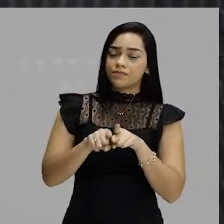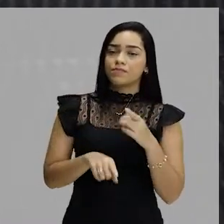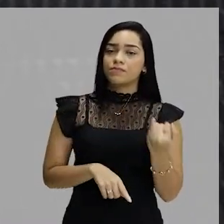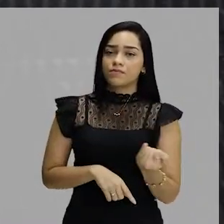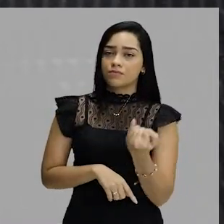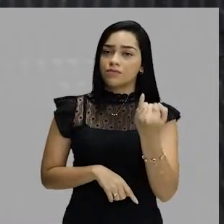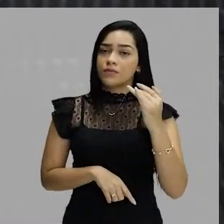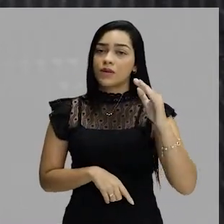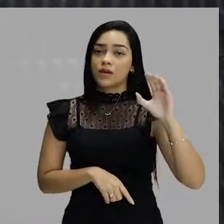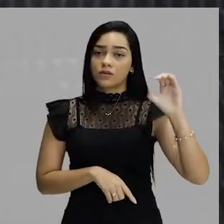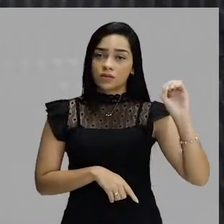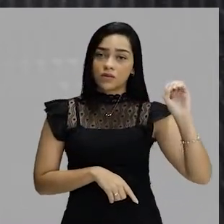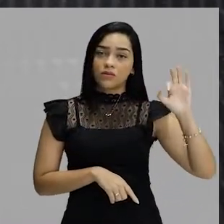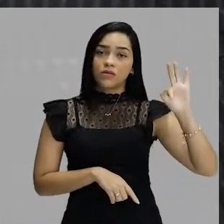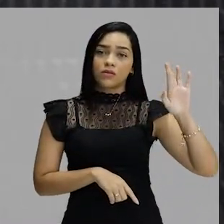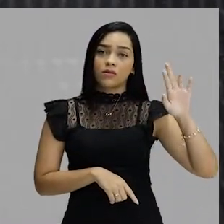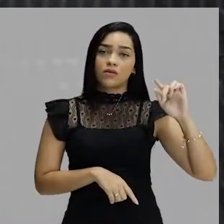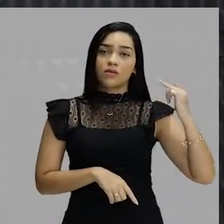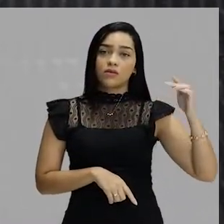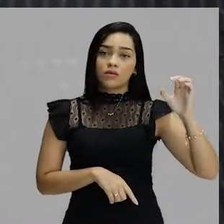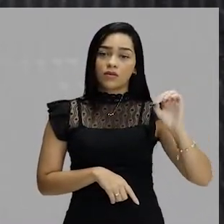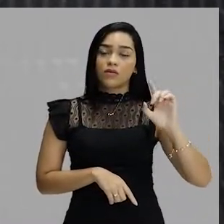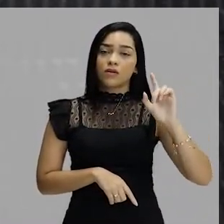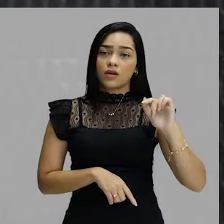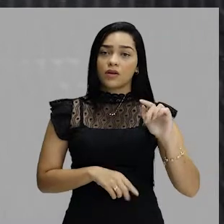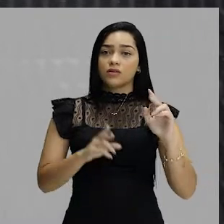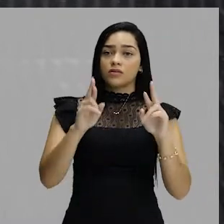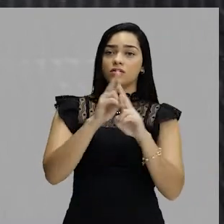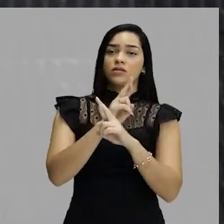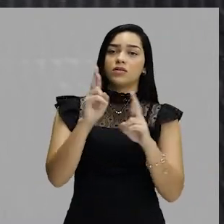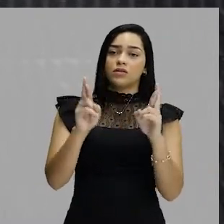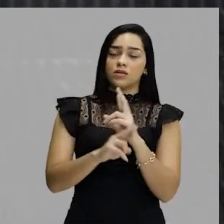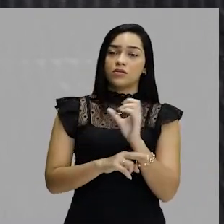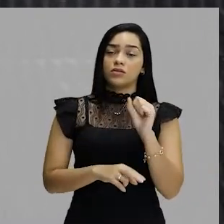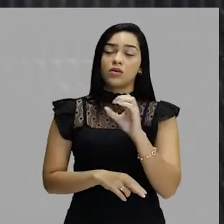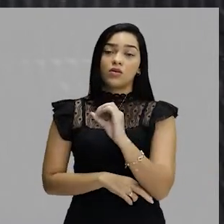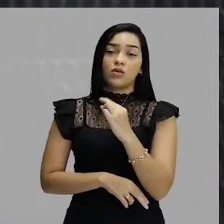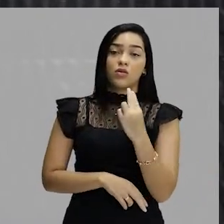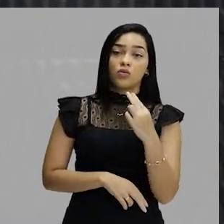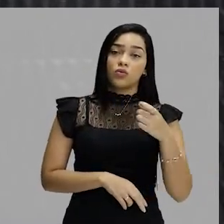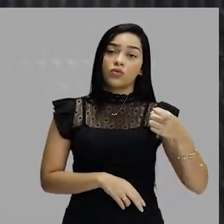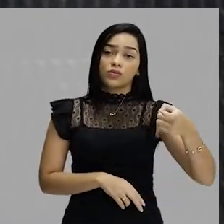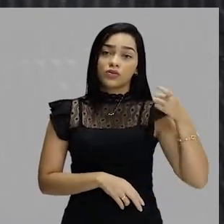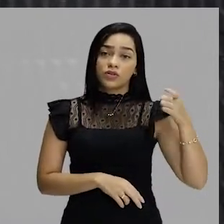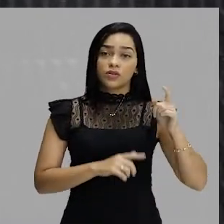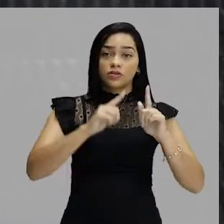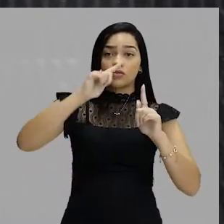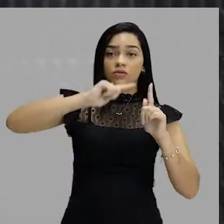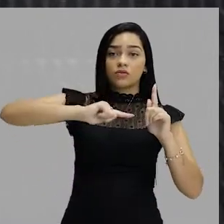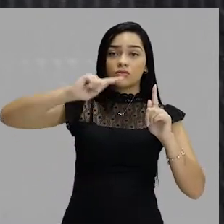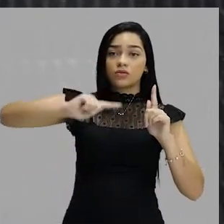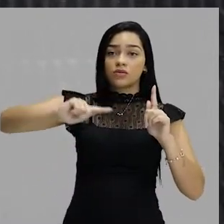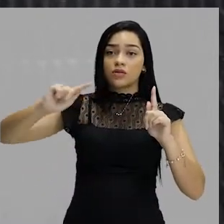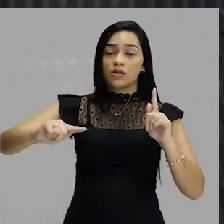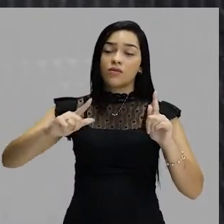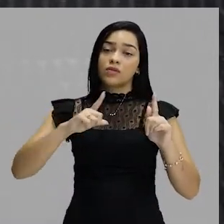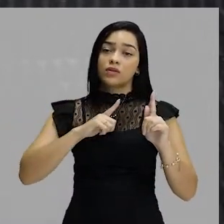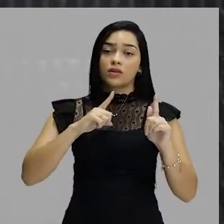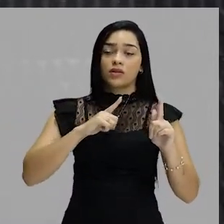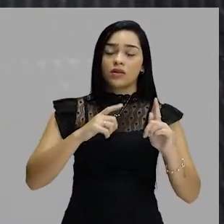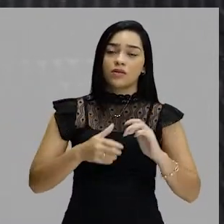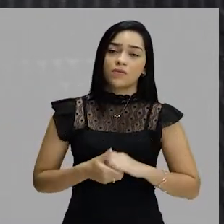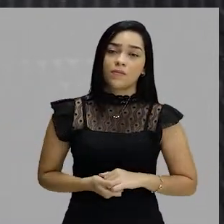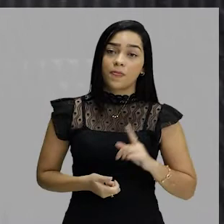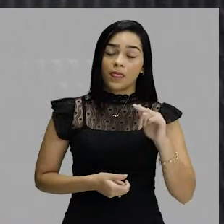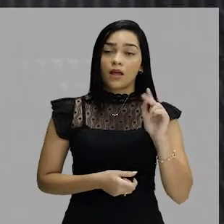importante é o zero da função, que é o ponto de interseção com o eixo x, é onde o gráfico intercepta o eixo x.